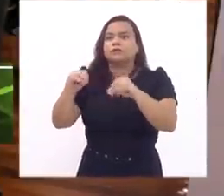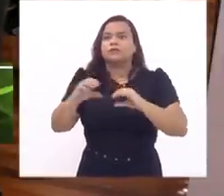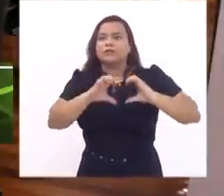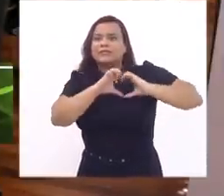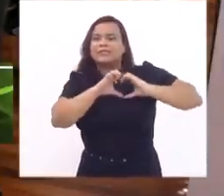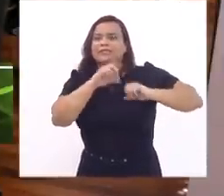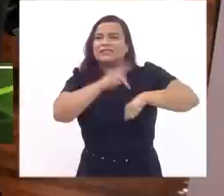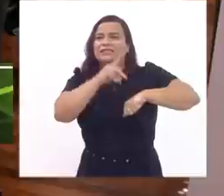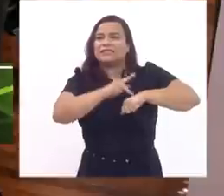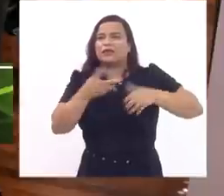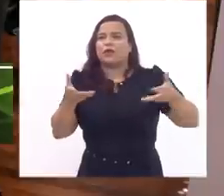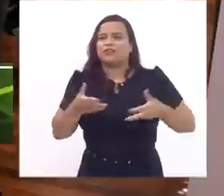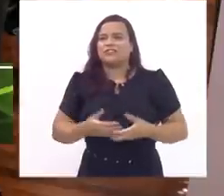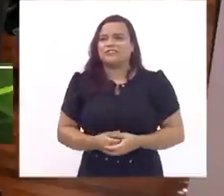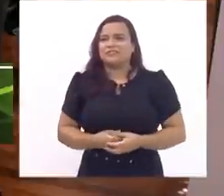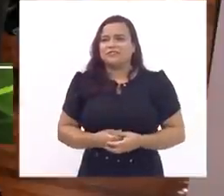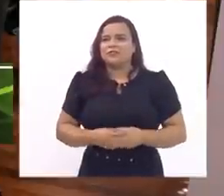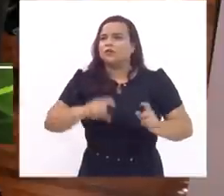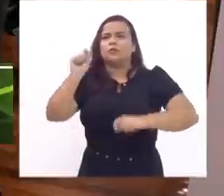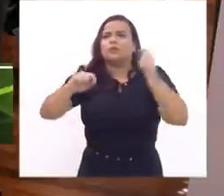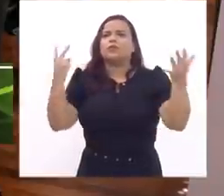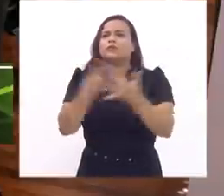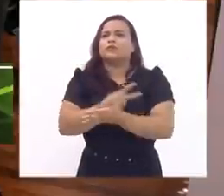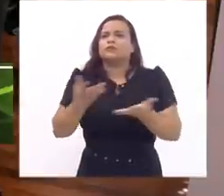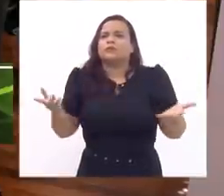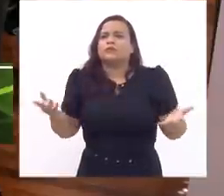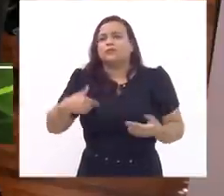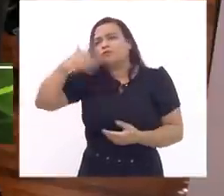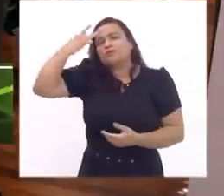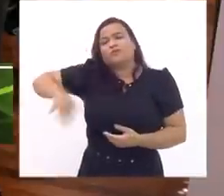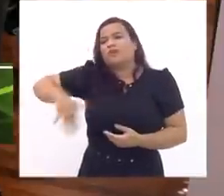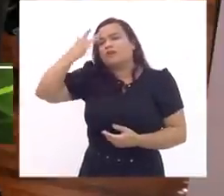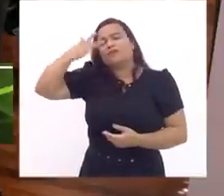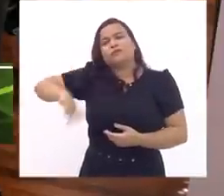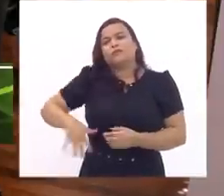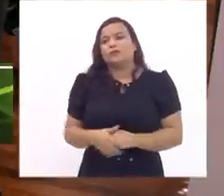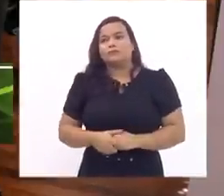pedra, presidente. O que houve, John? Não sei, impressionante.